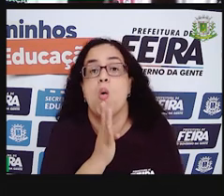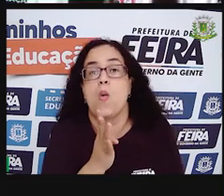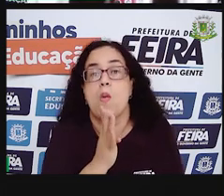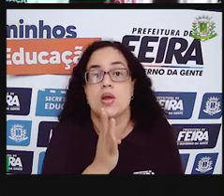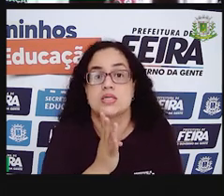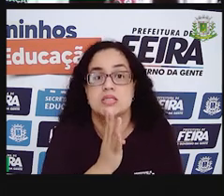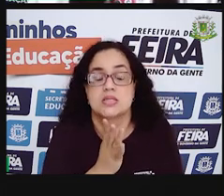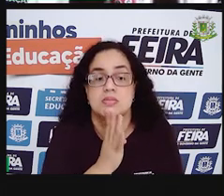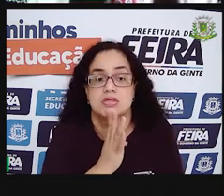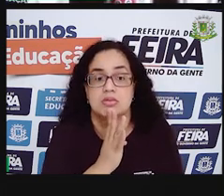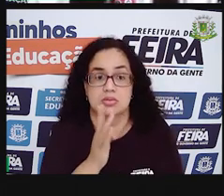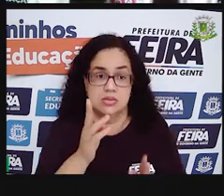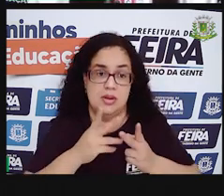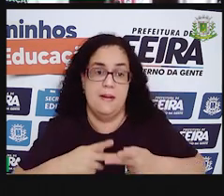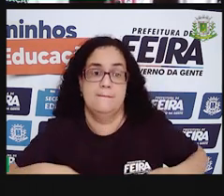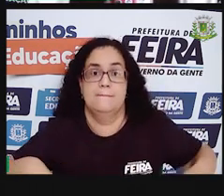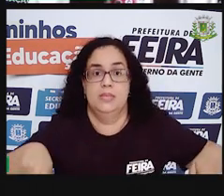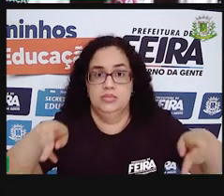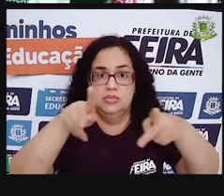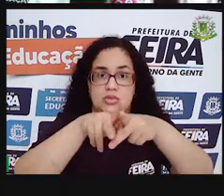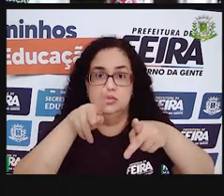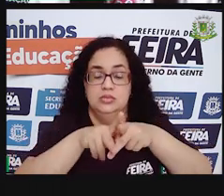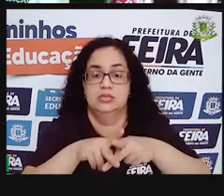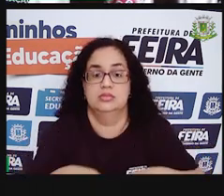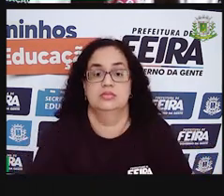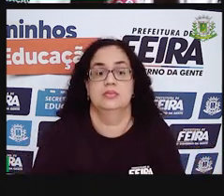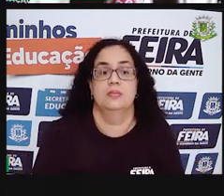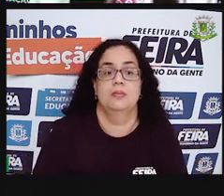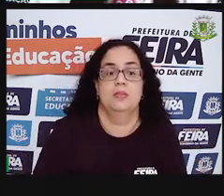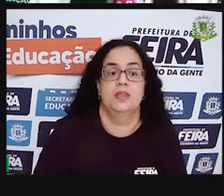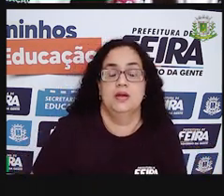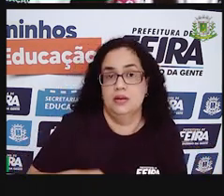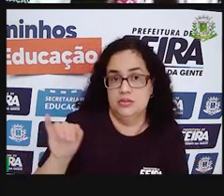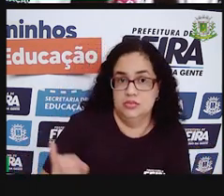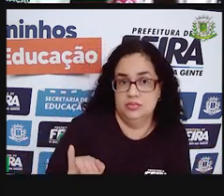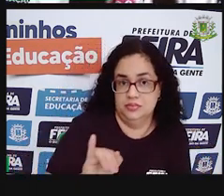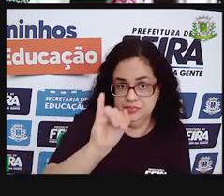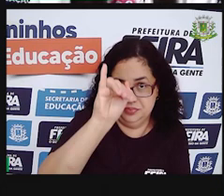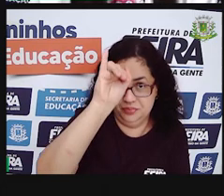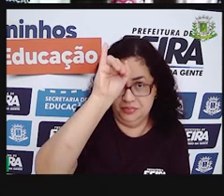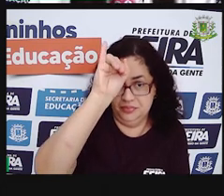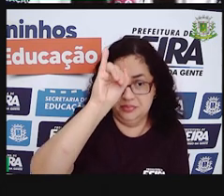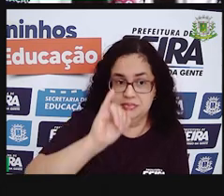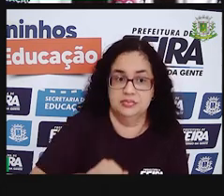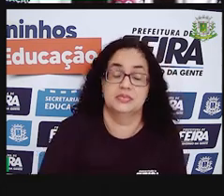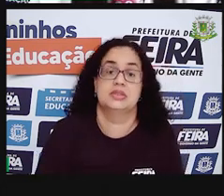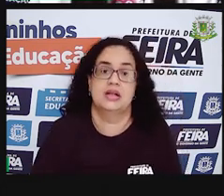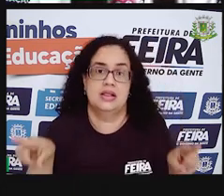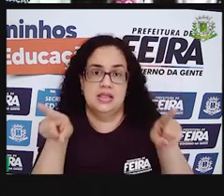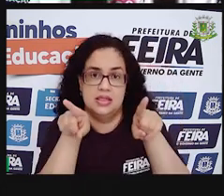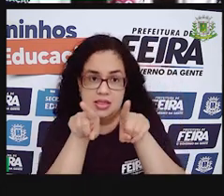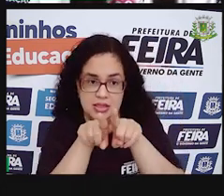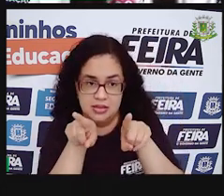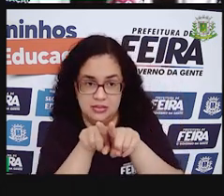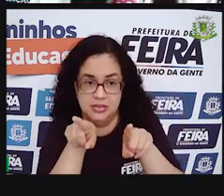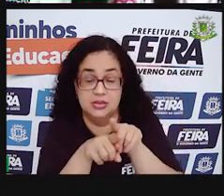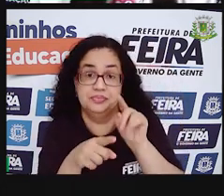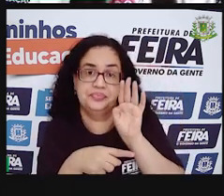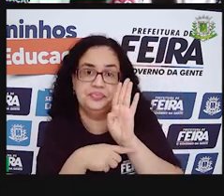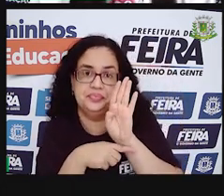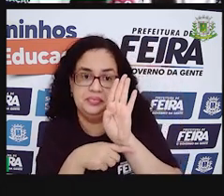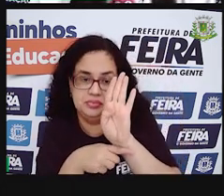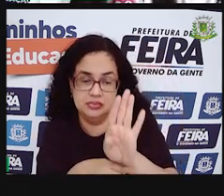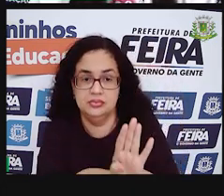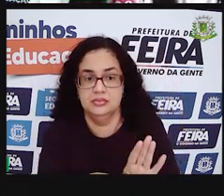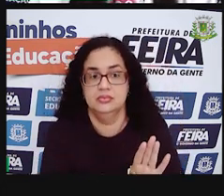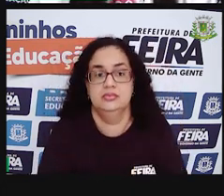reconhecimento desses povos, da sua participação e da sua importância como etnia também, né, que contribuiu e que